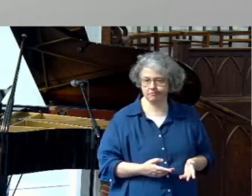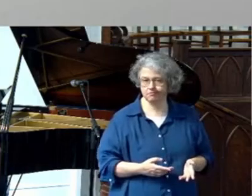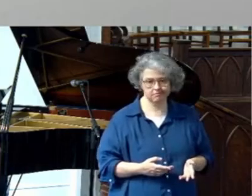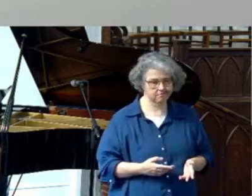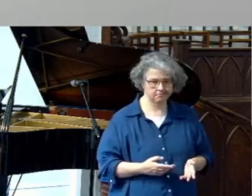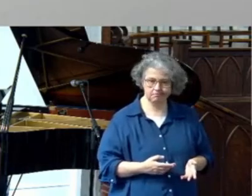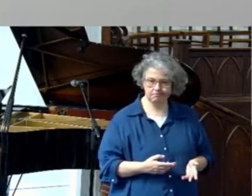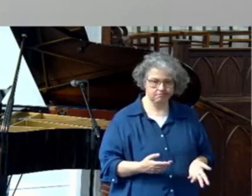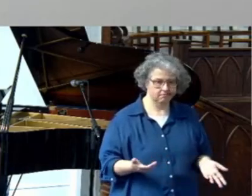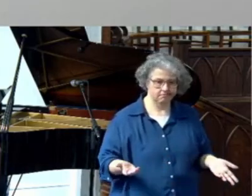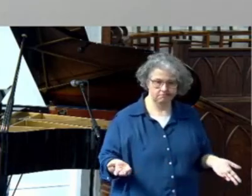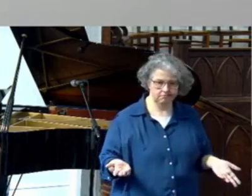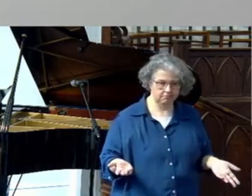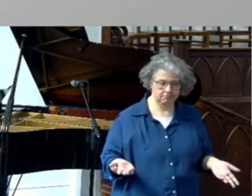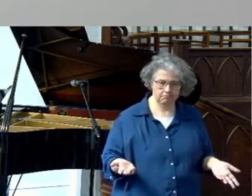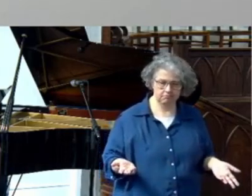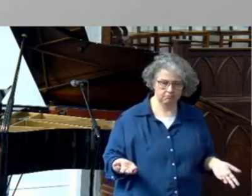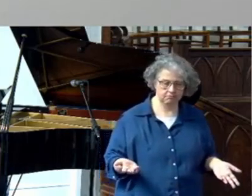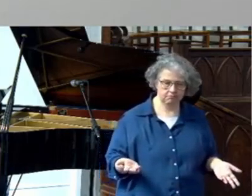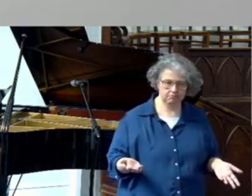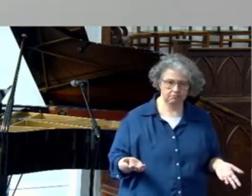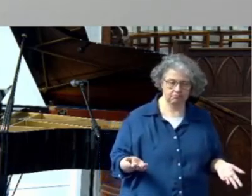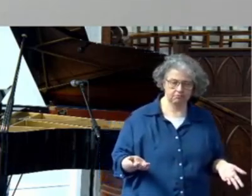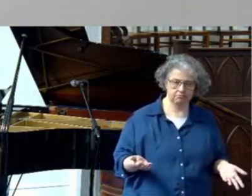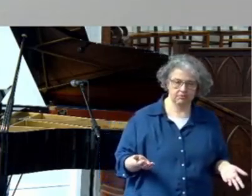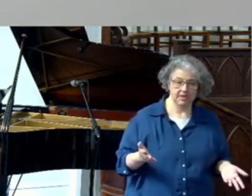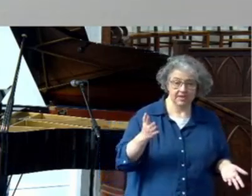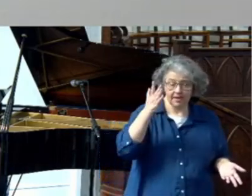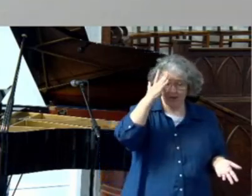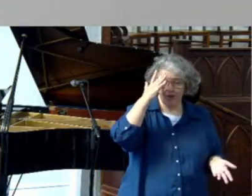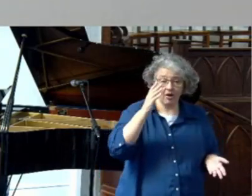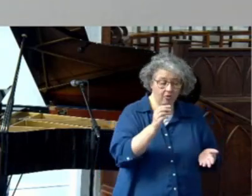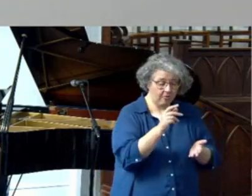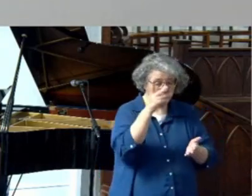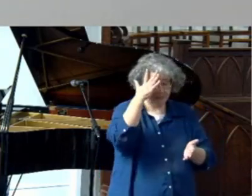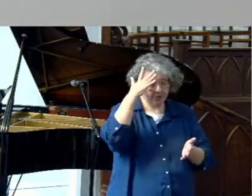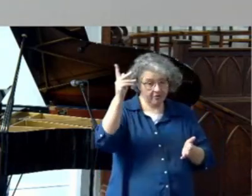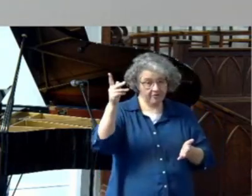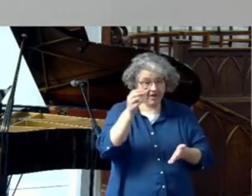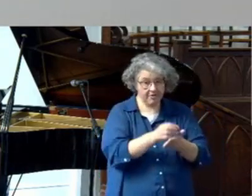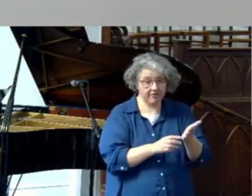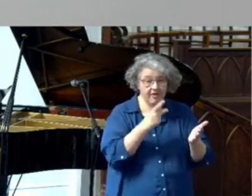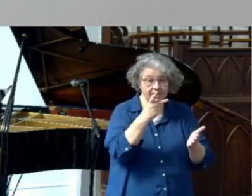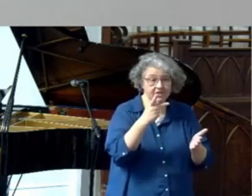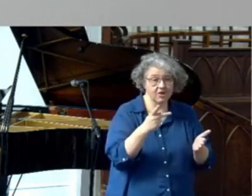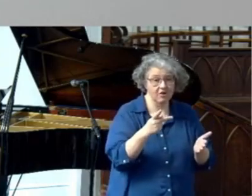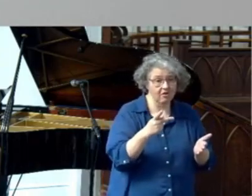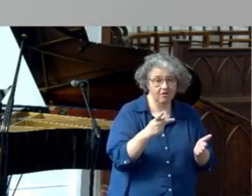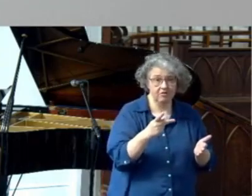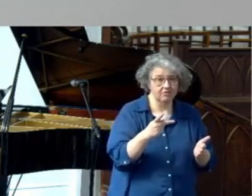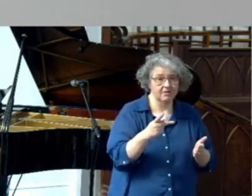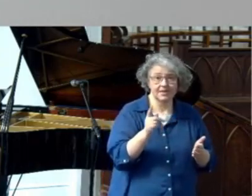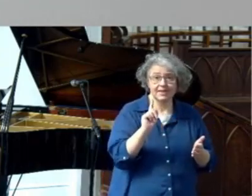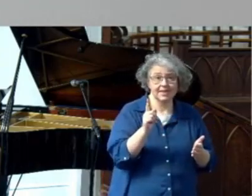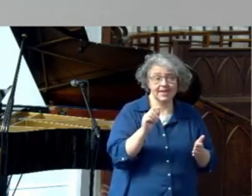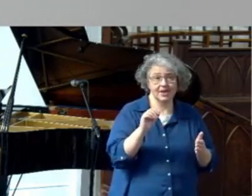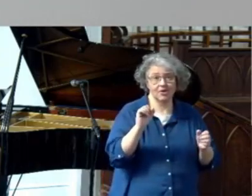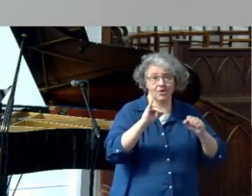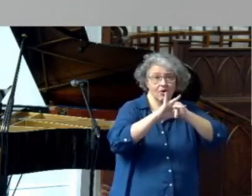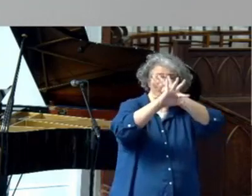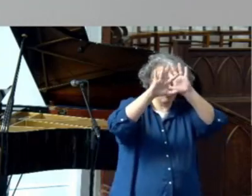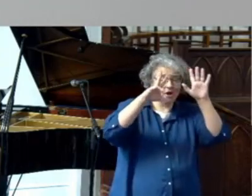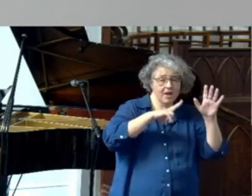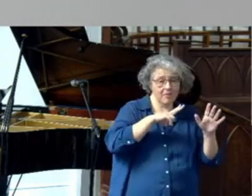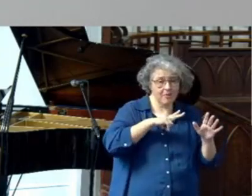insights de sabedoria. Provérbios 27, não te glories no dia de amanhã, porque não sabes o que Deus vai trazer